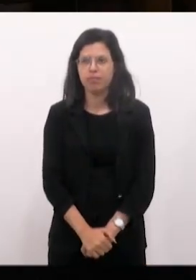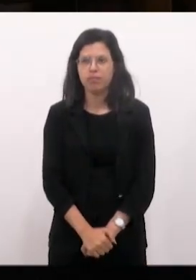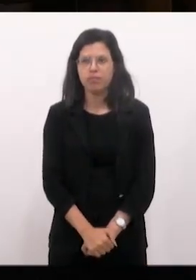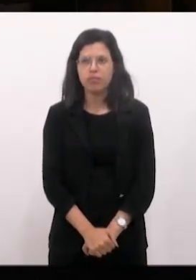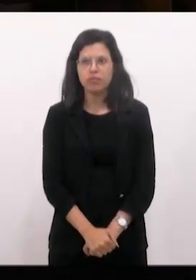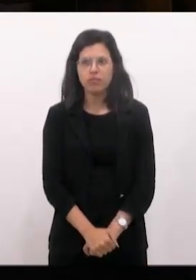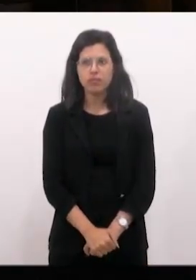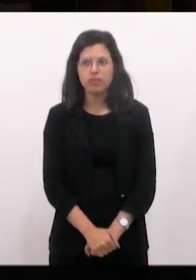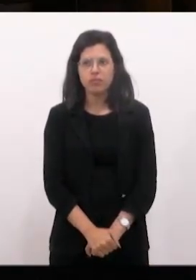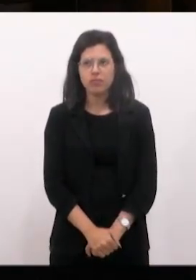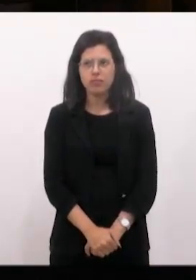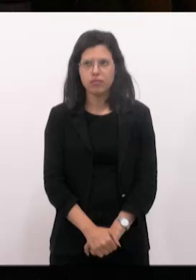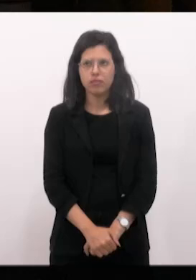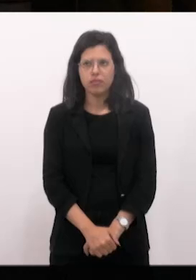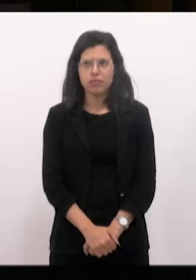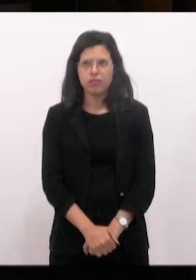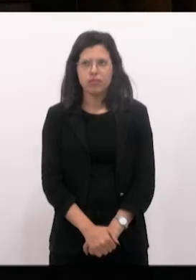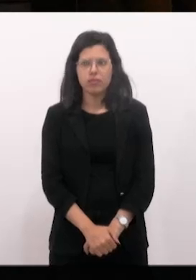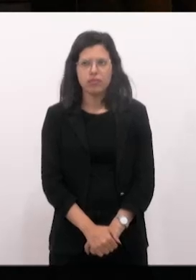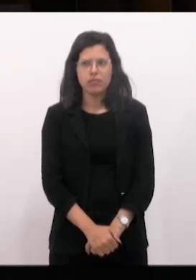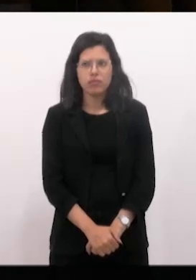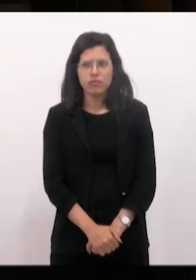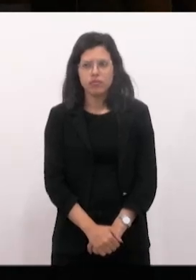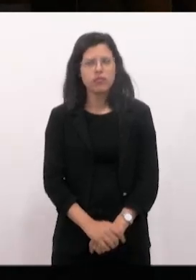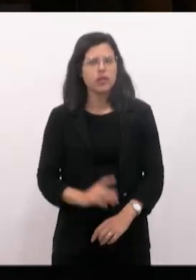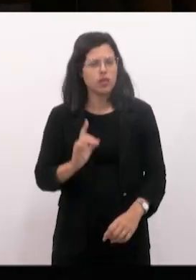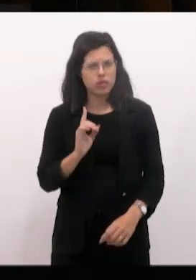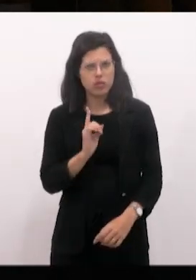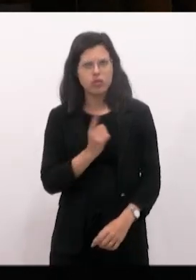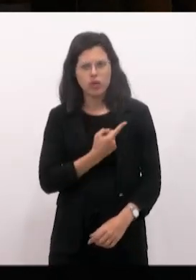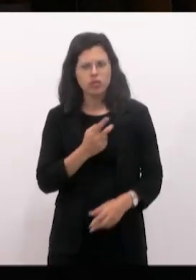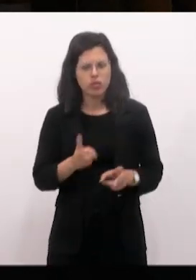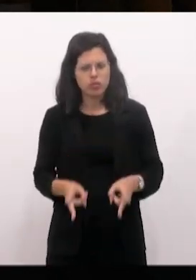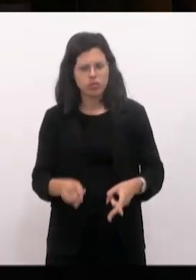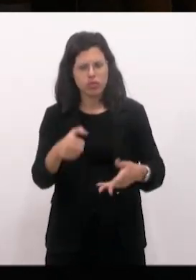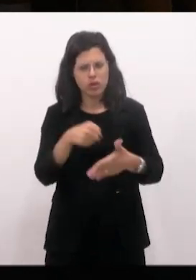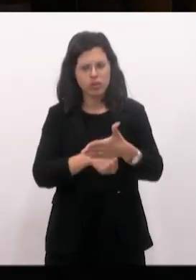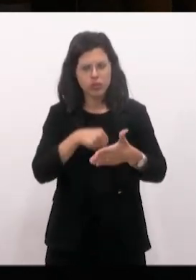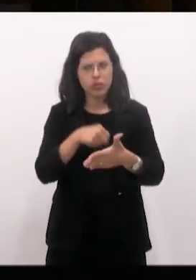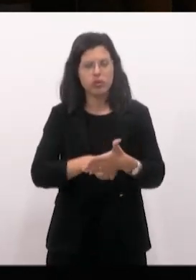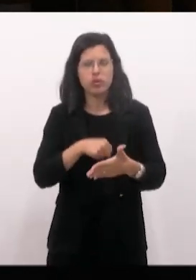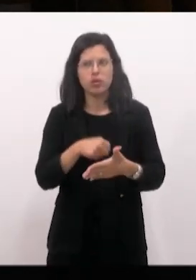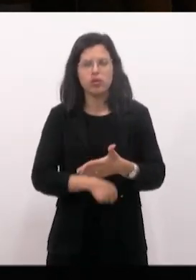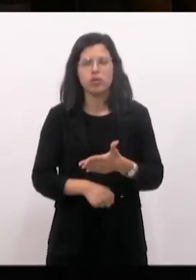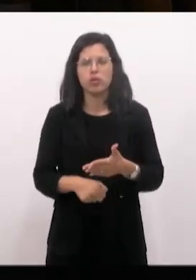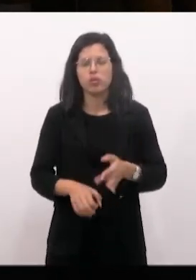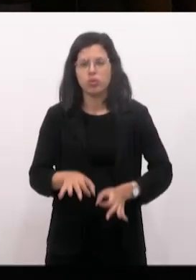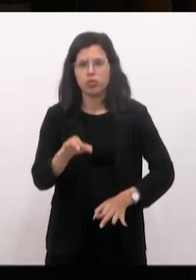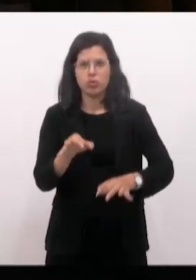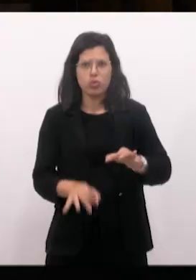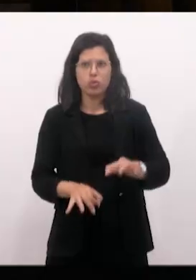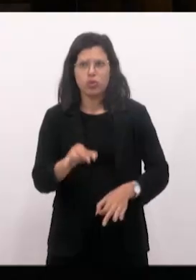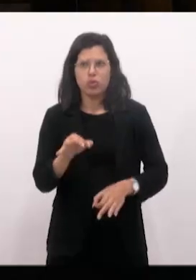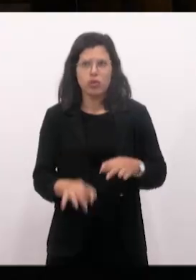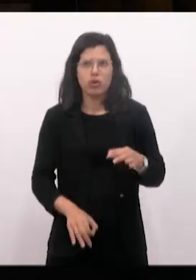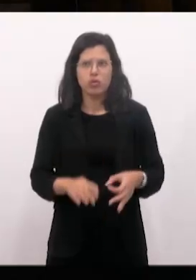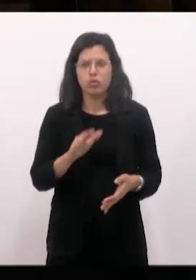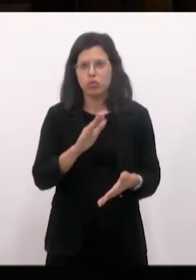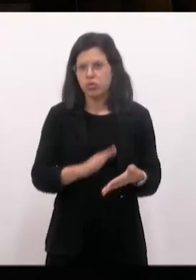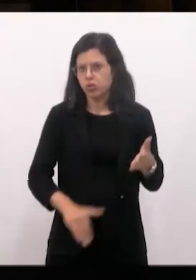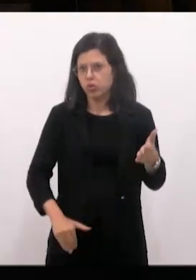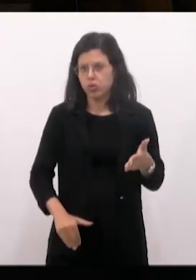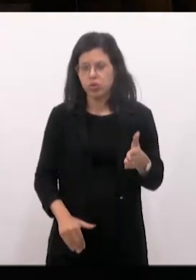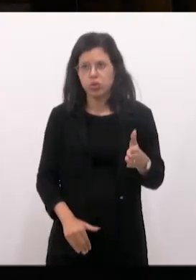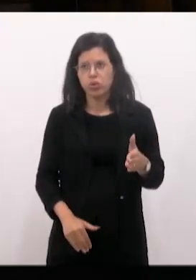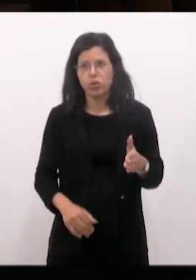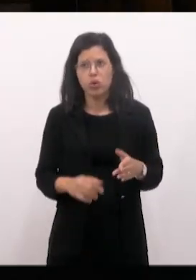faremos um agravo, pois a luta continua, porque o julgamento derrubou a liminar